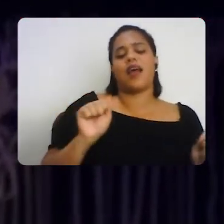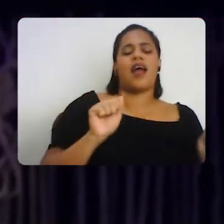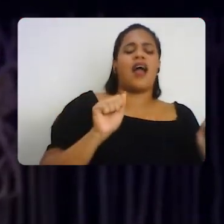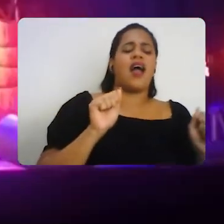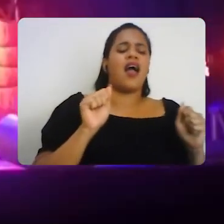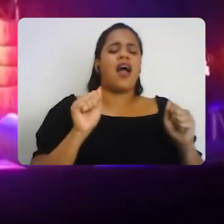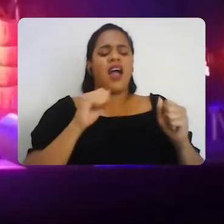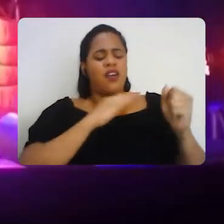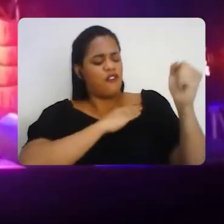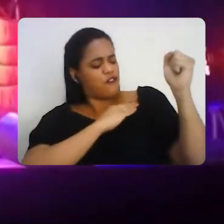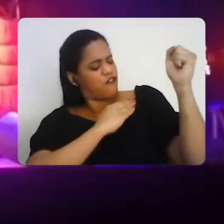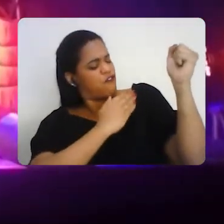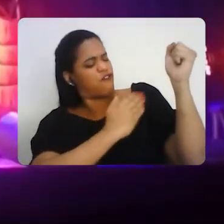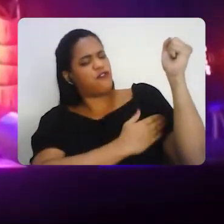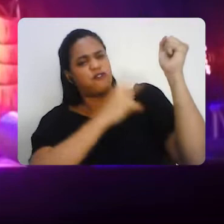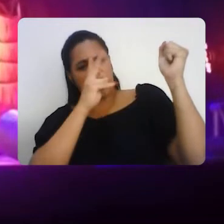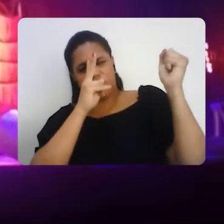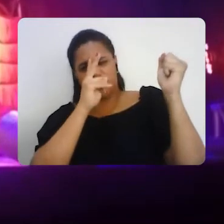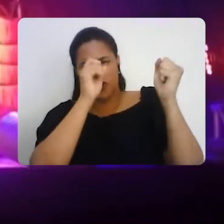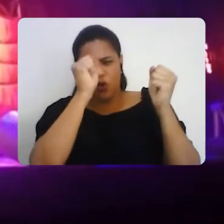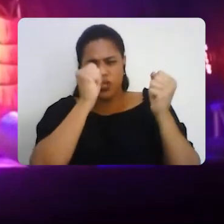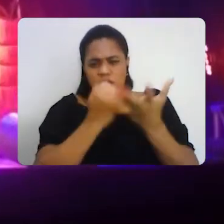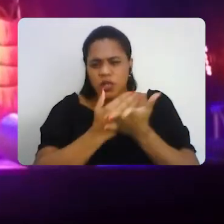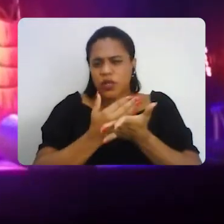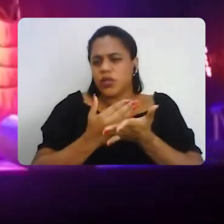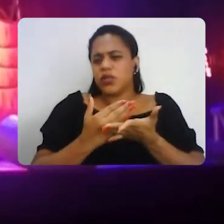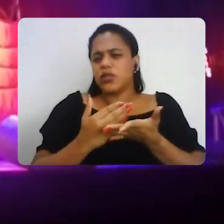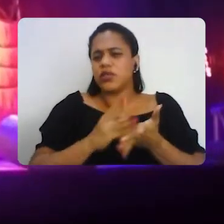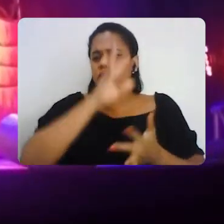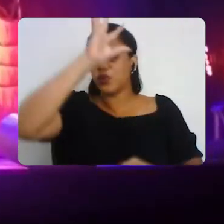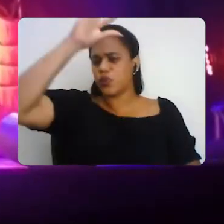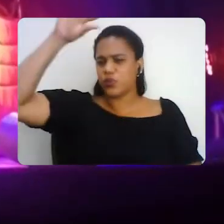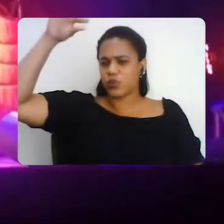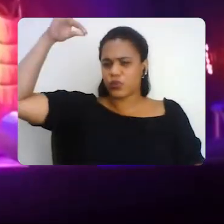A força nasce no espírito,